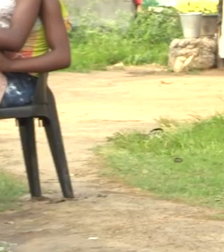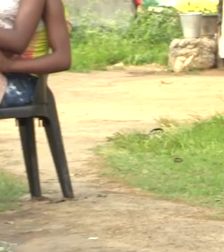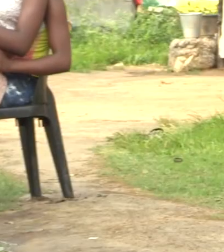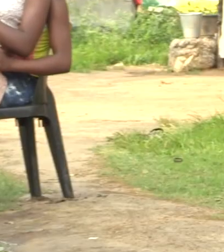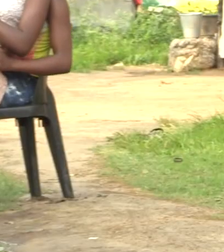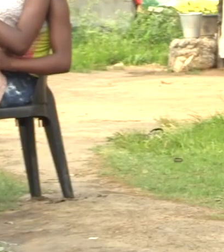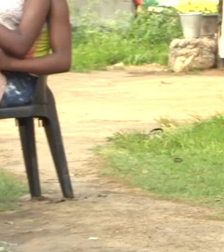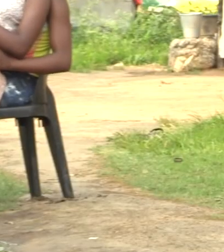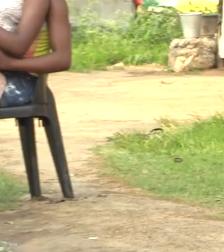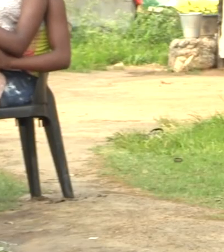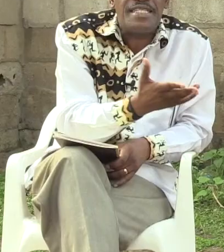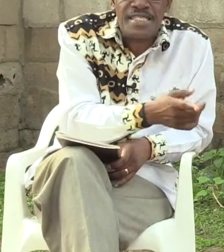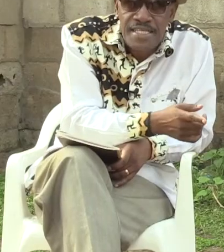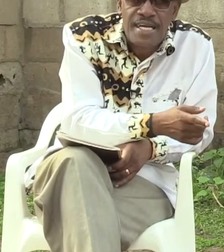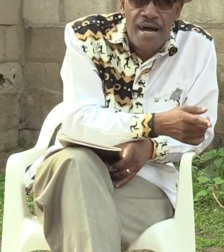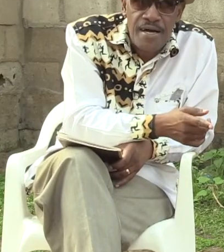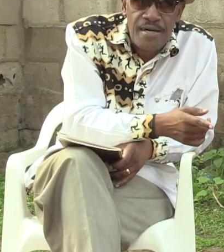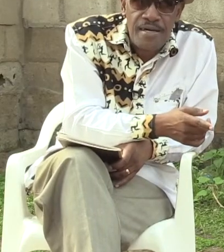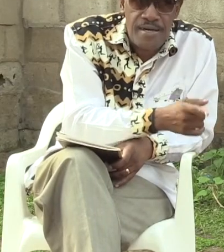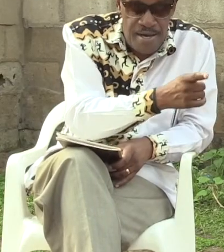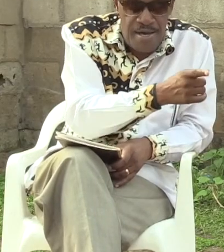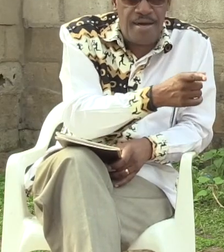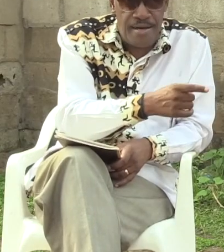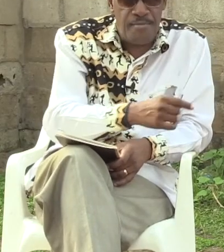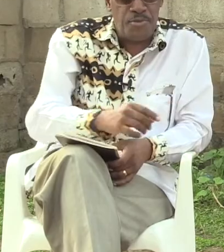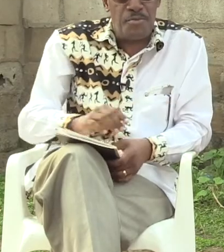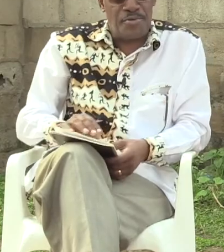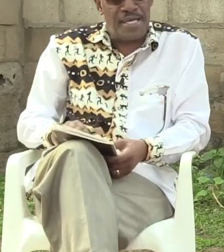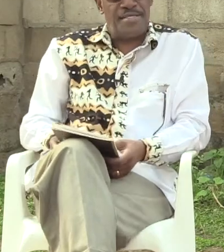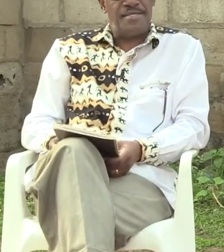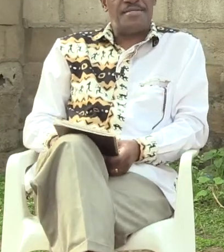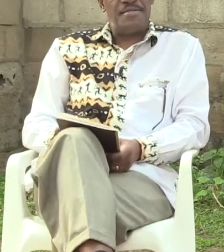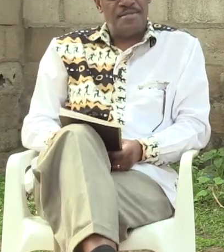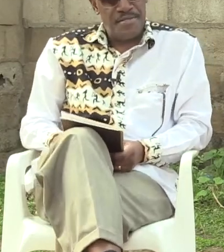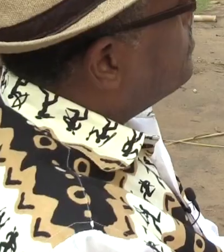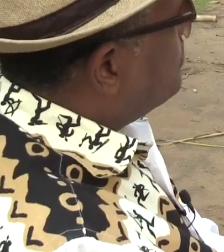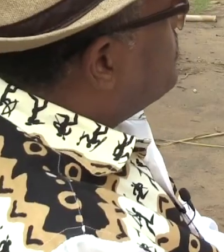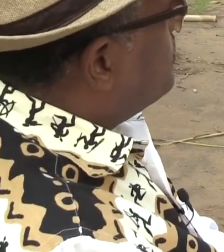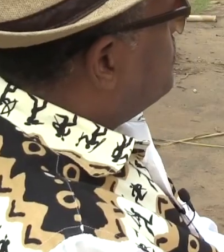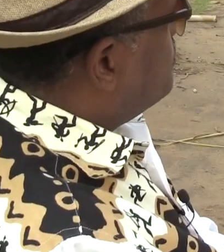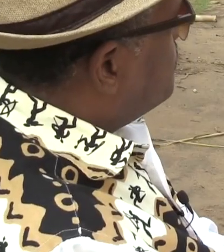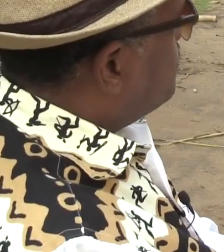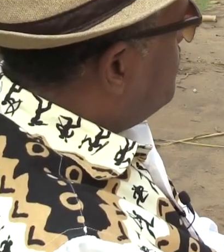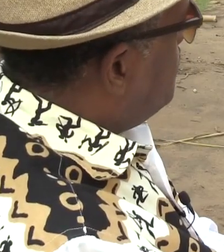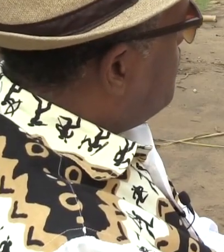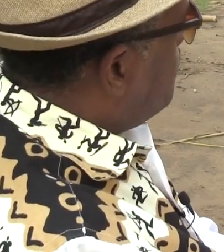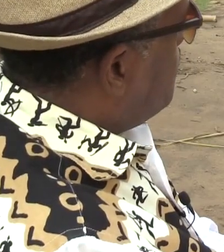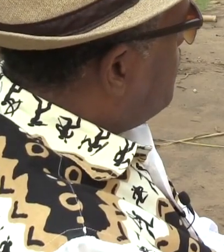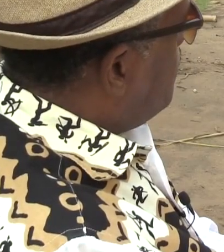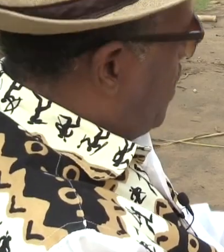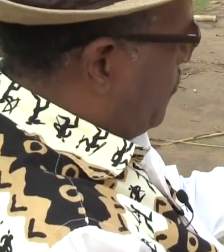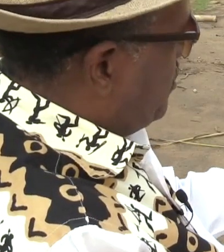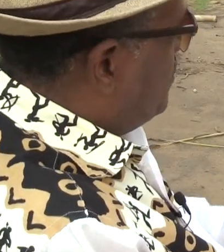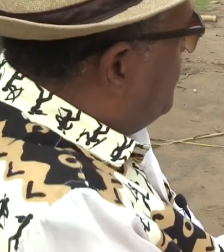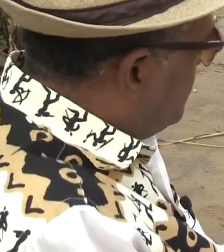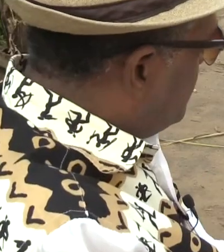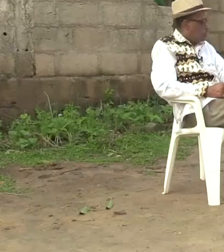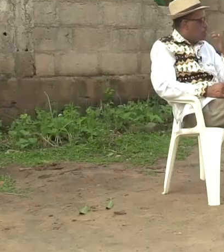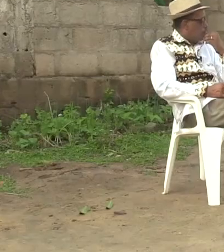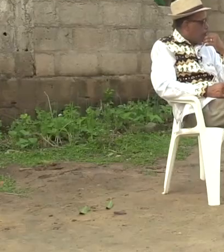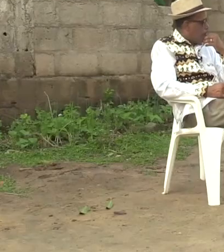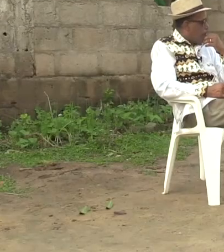colocando o assunto que necessita. É muito importante isso. Pai, eu tenho uma pequena dúvida. Sim,